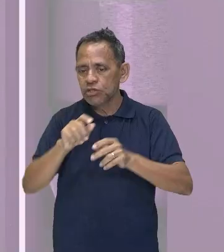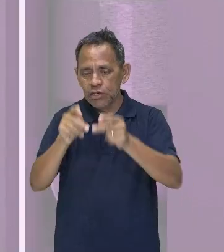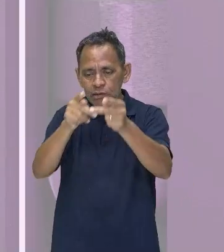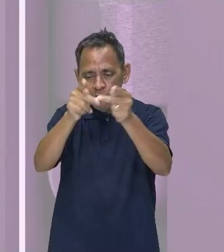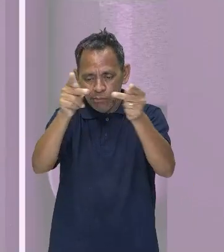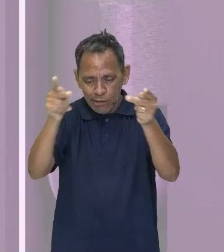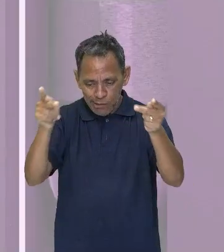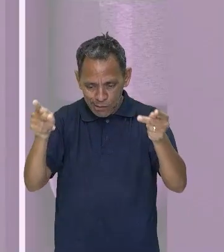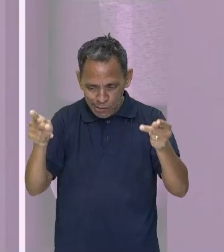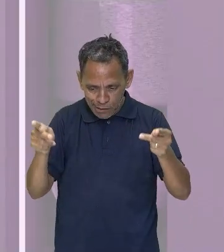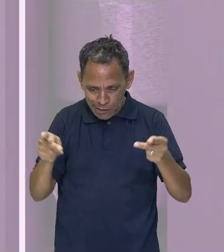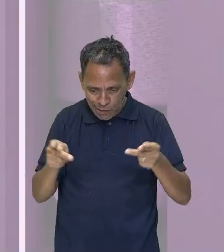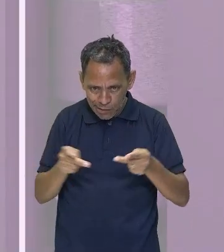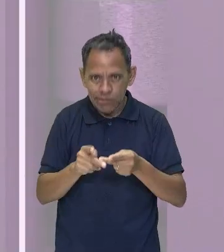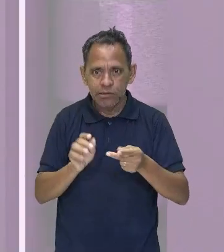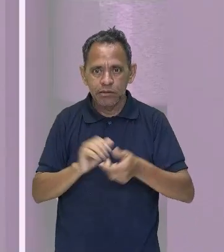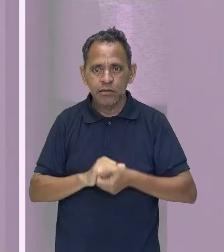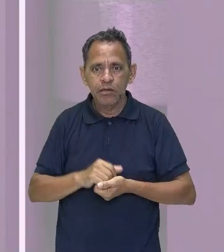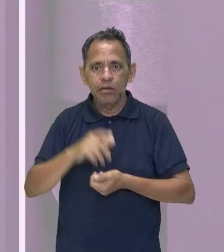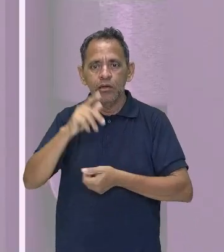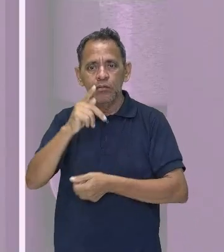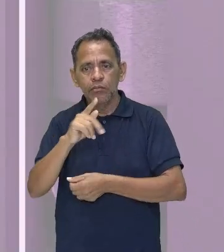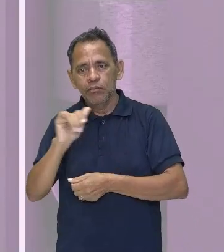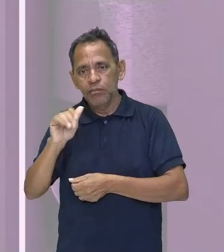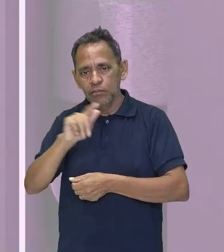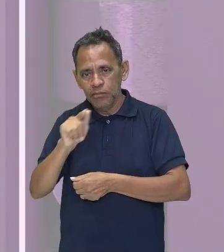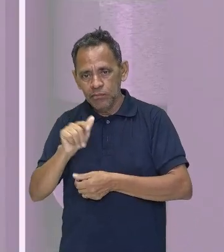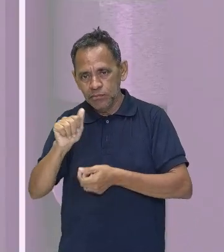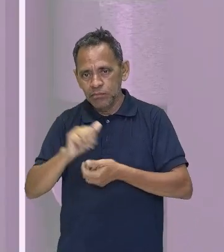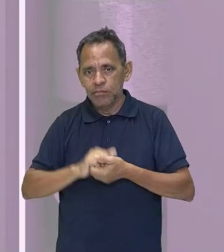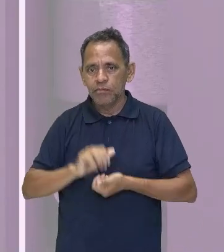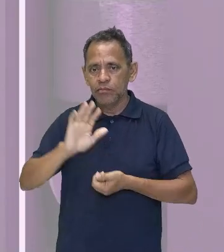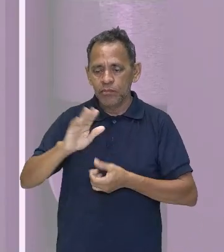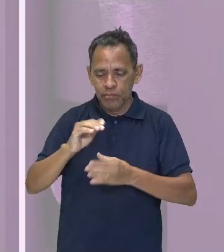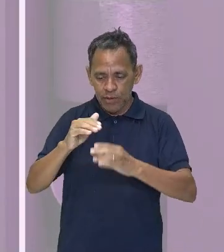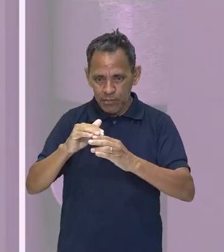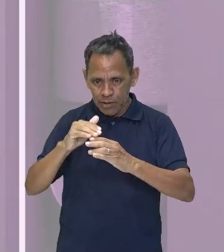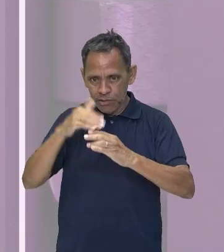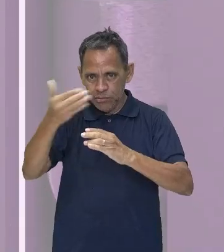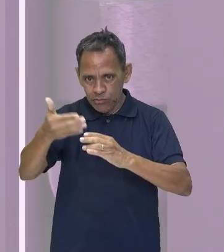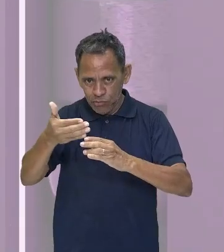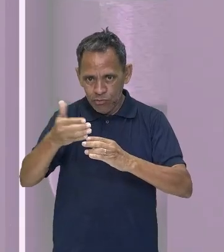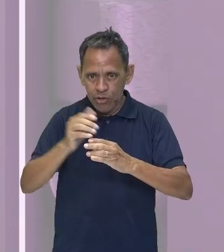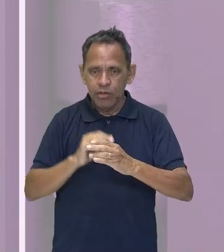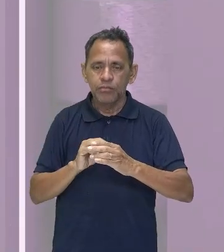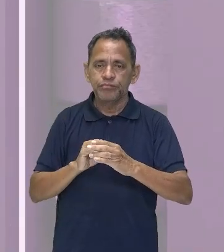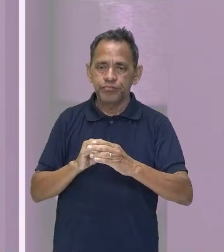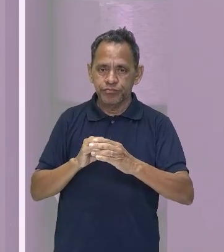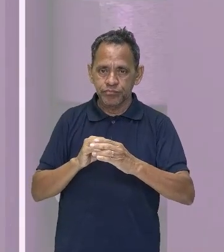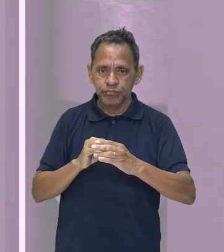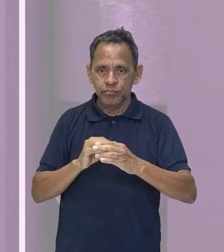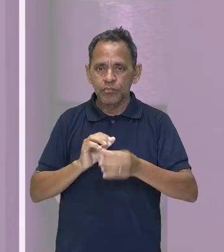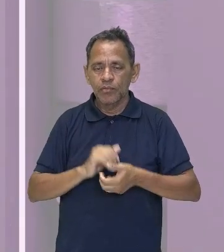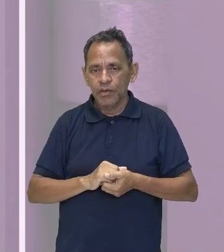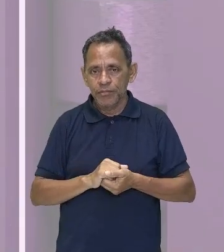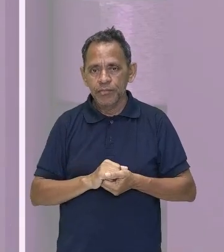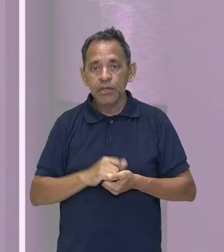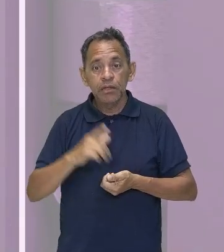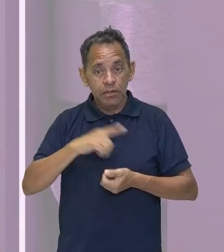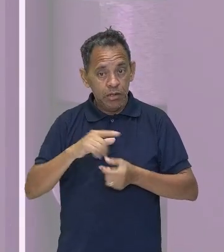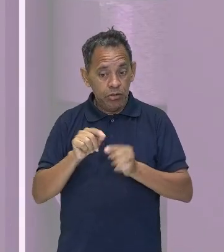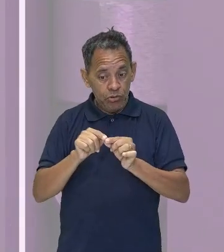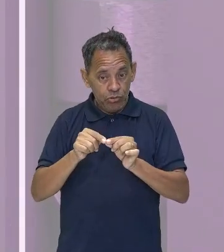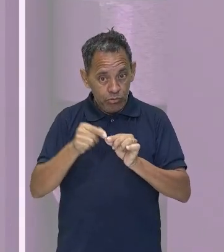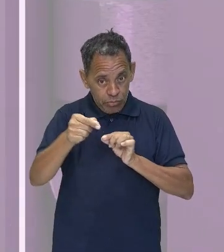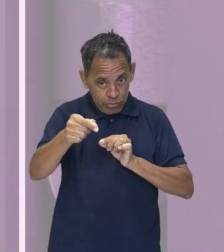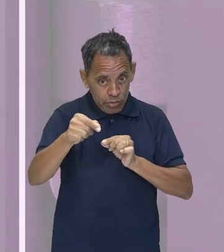só a bordazinha dessa pizza, você tem a circunferência, tá bom? A circunferência, ela possui um comprimento, também é